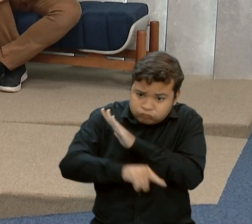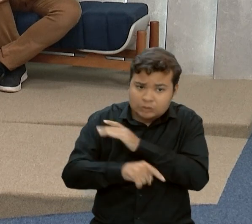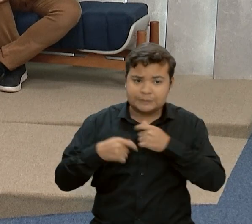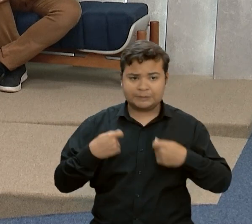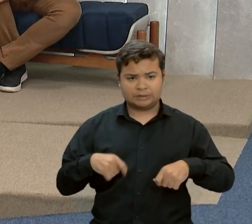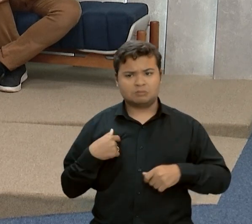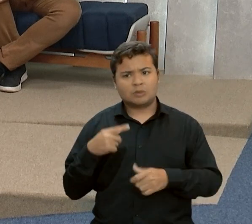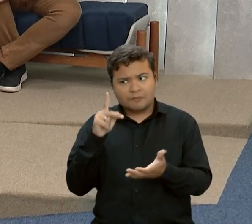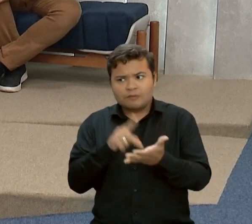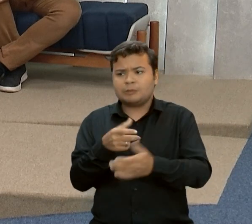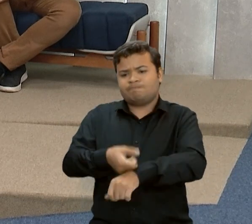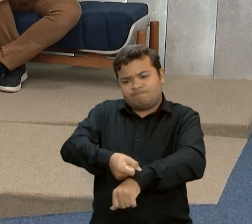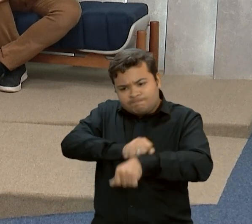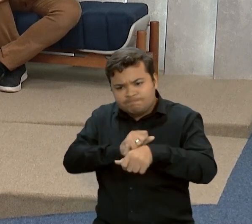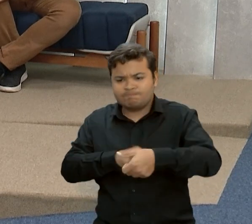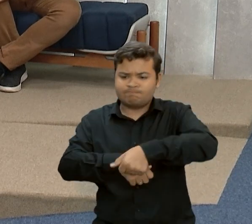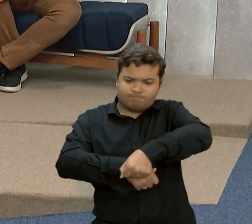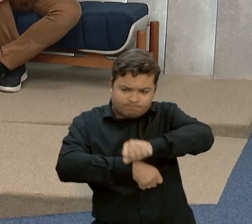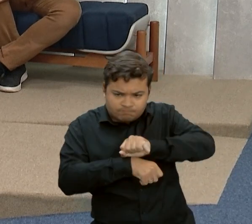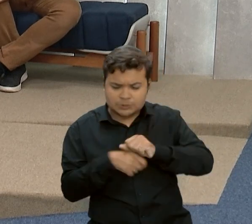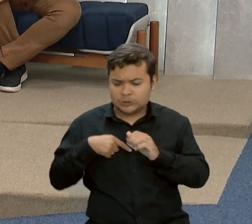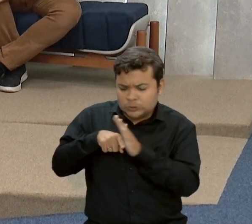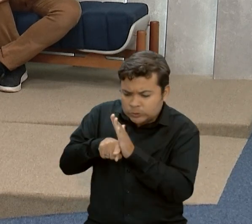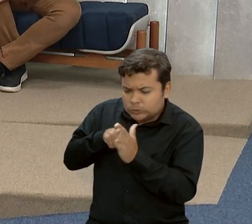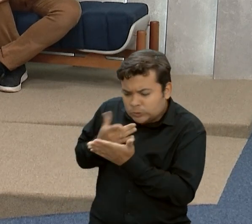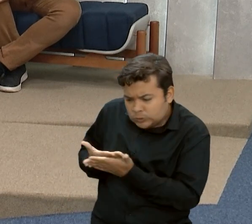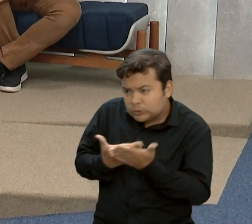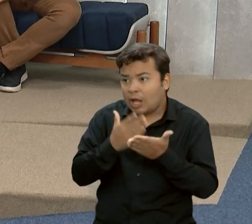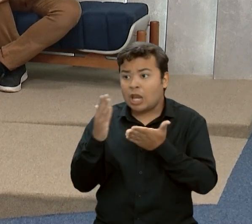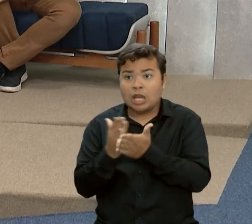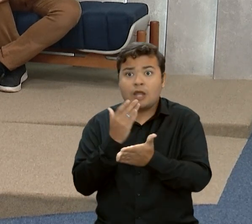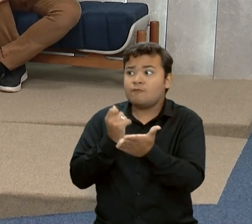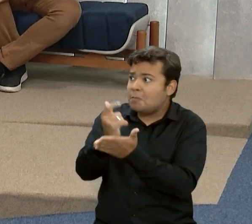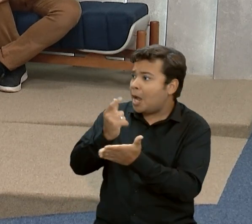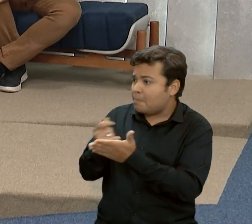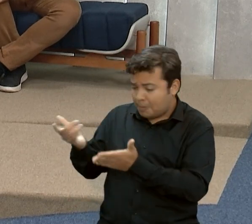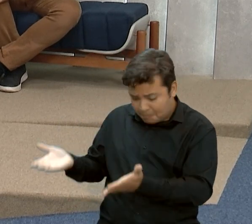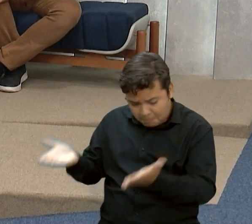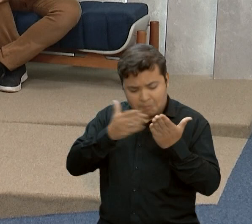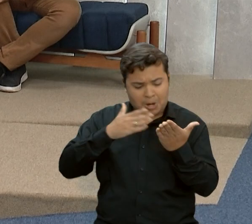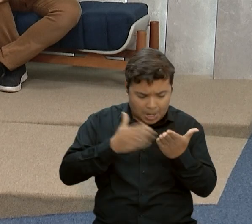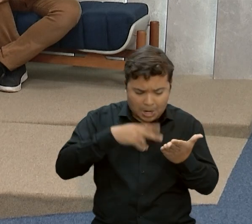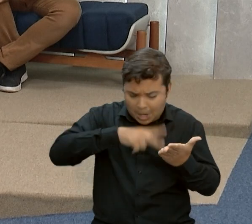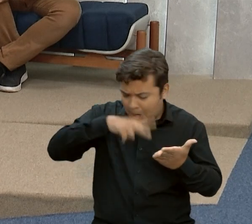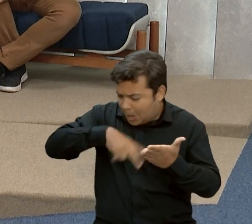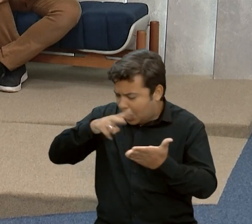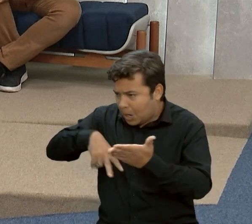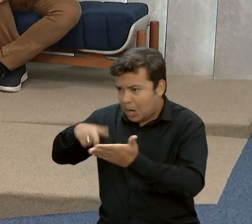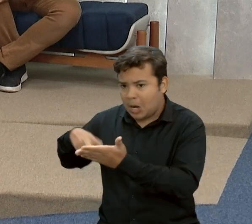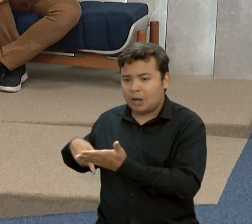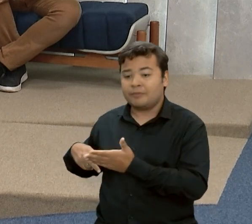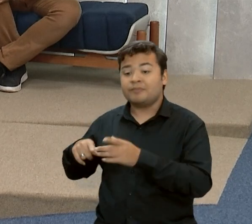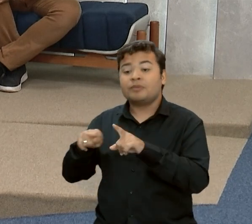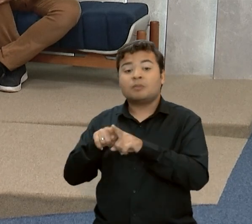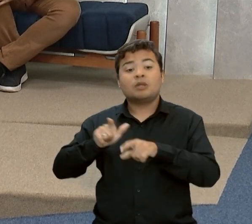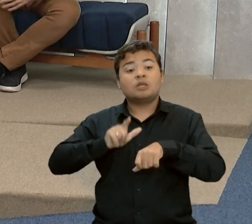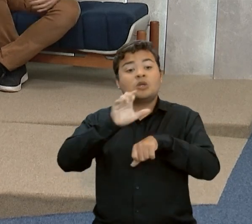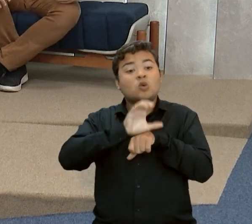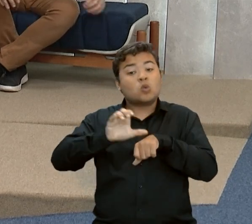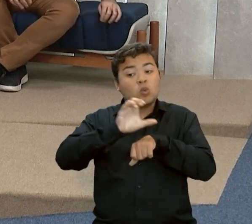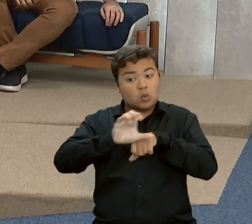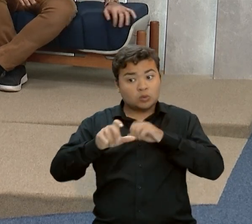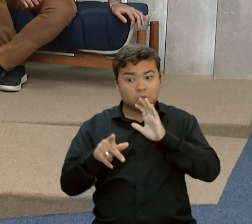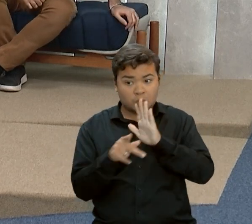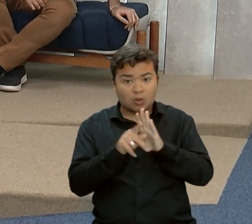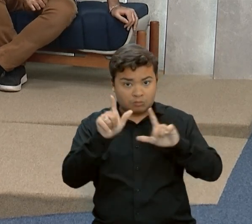arregacei a manga, pesquisei, comprei vários livros, fui estudar o assunto, fiz cursos, né, no próprio Inatel de televisão